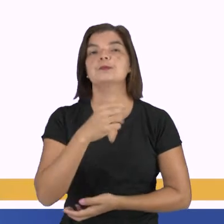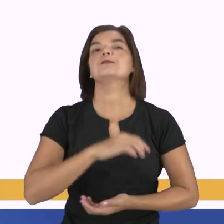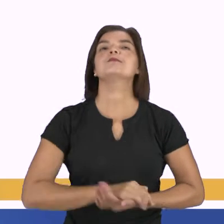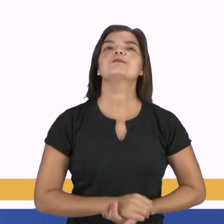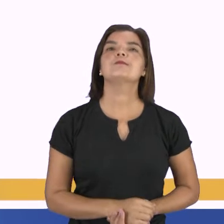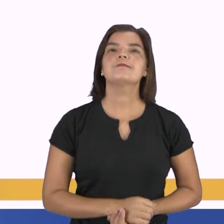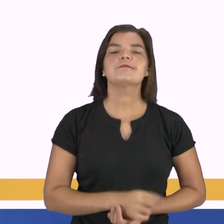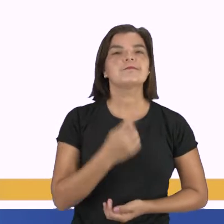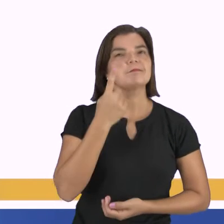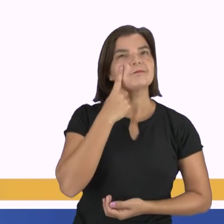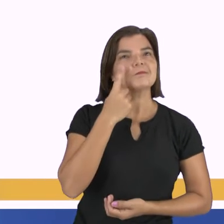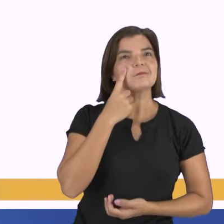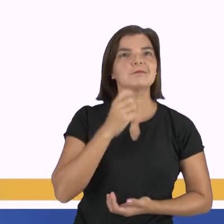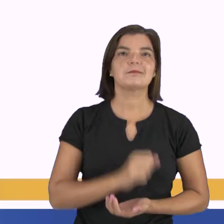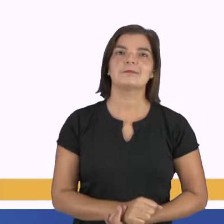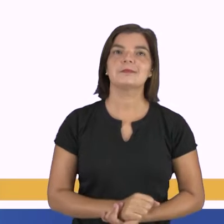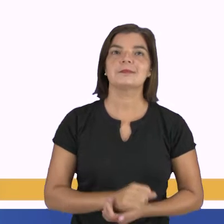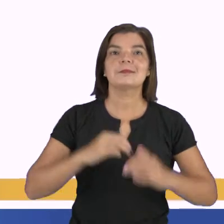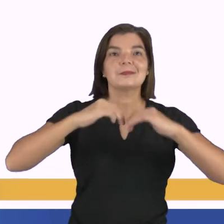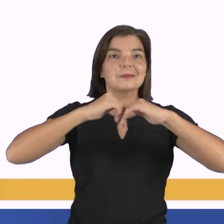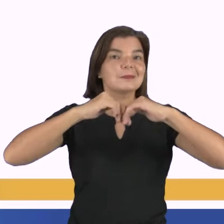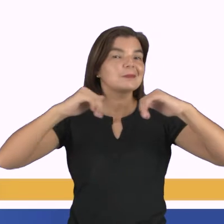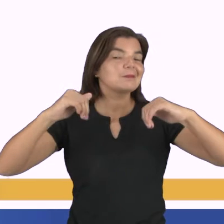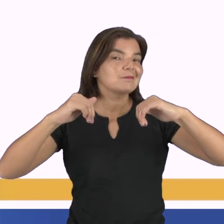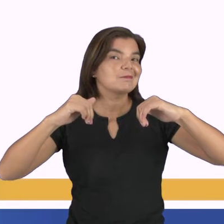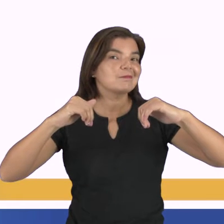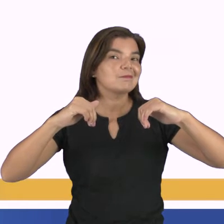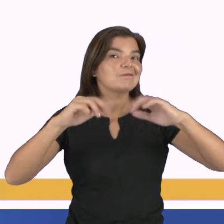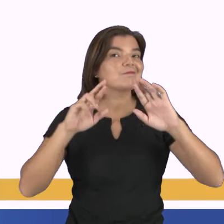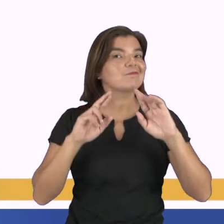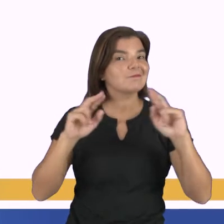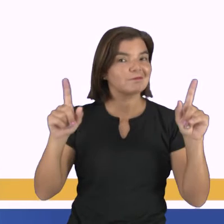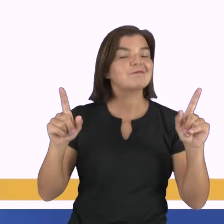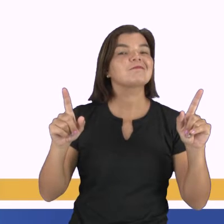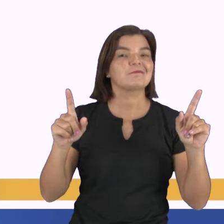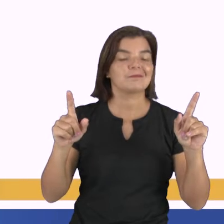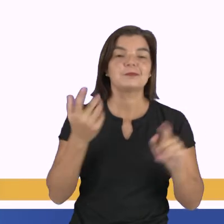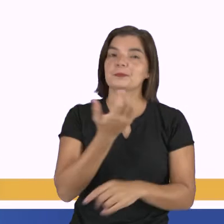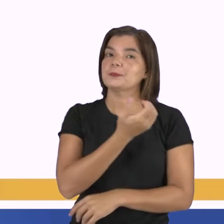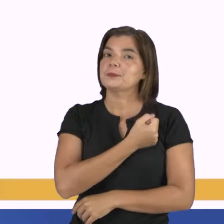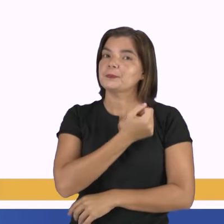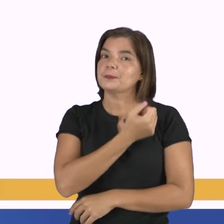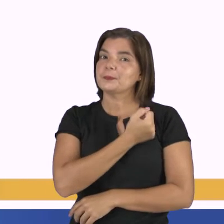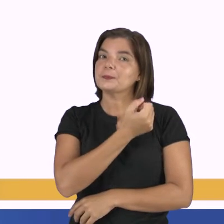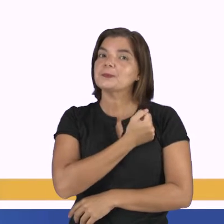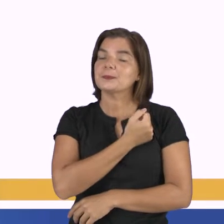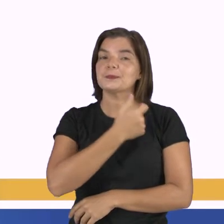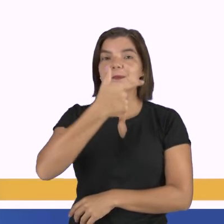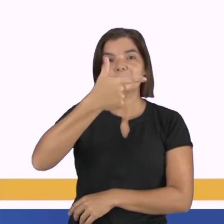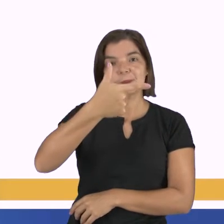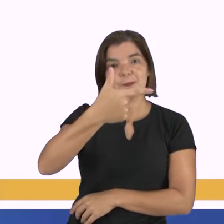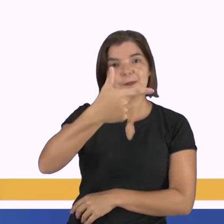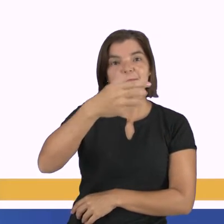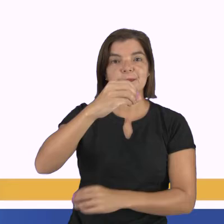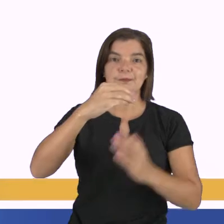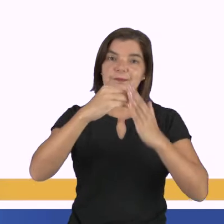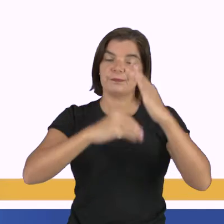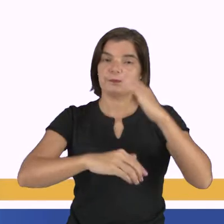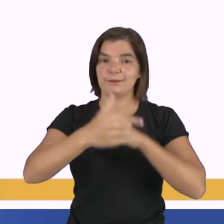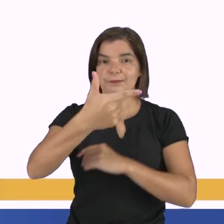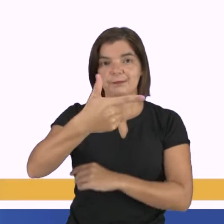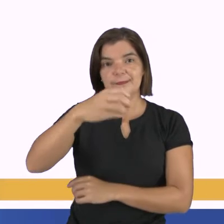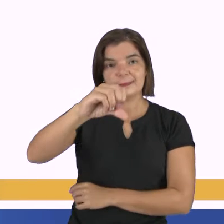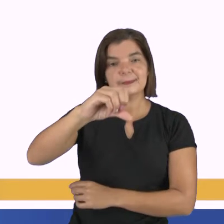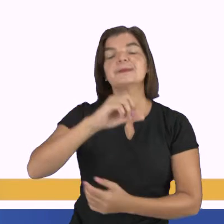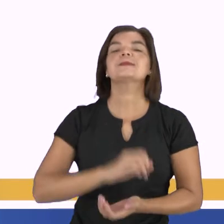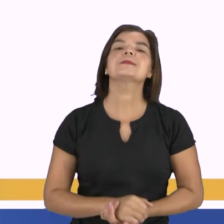31. Observaram? Nós vamos ter então a separação agora das palavras, diferentemente lá dos números de 21 até o